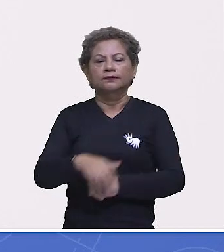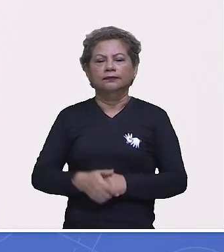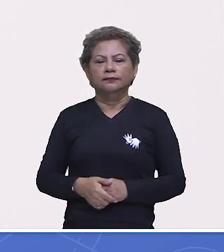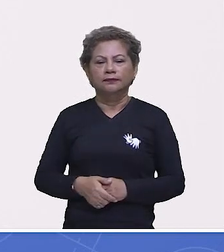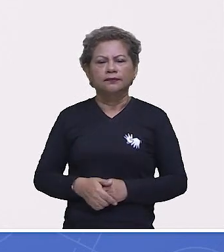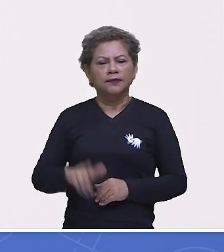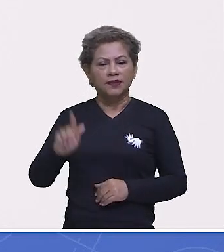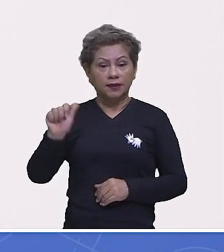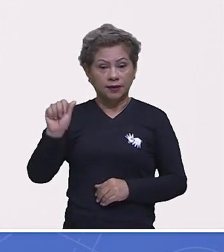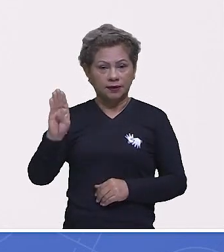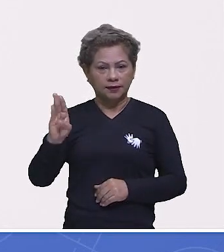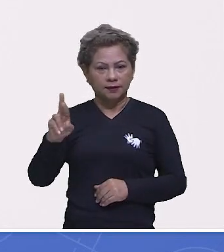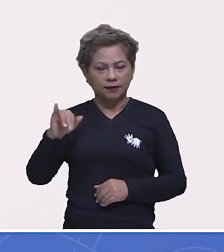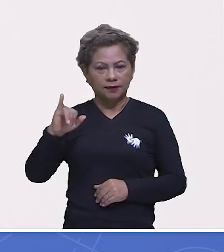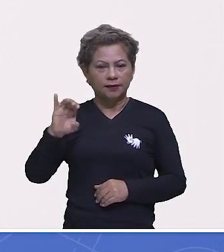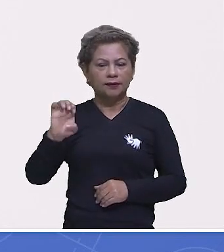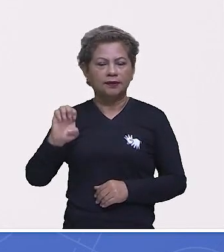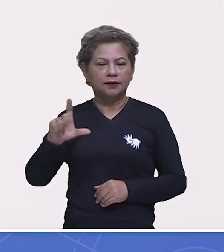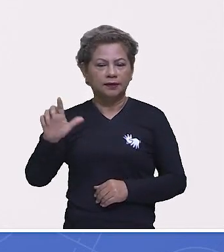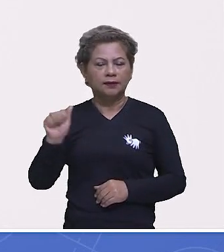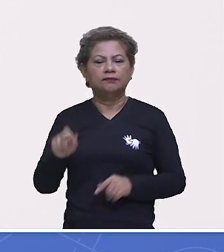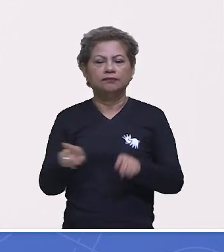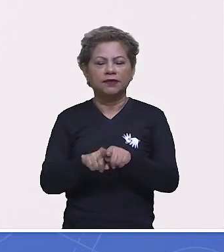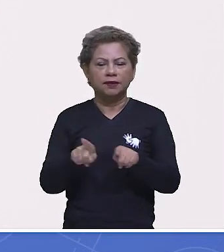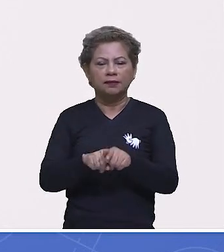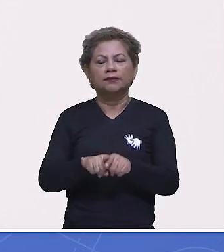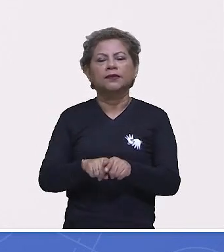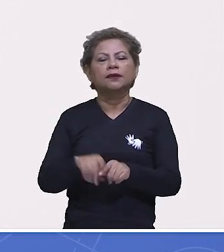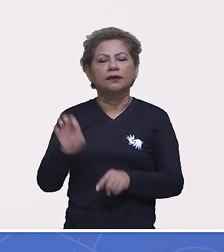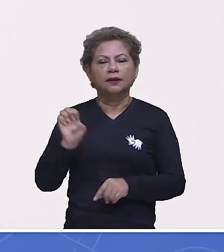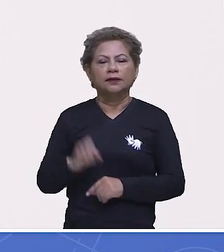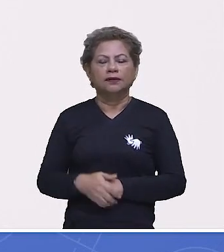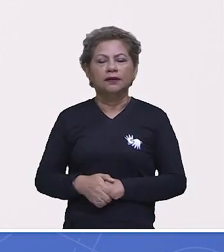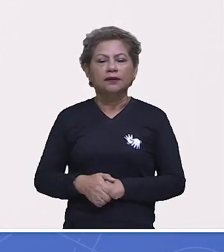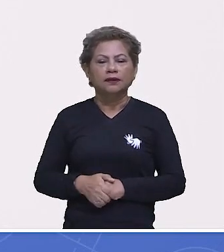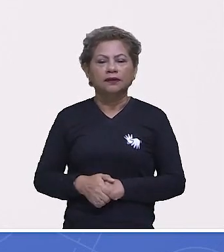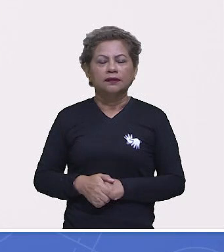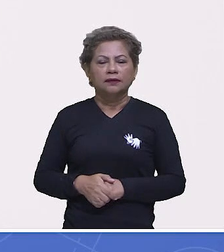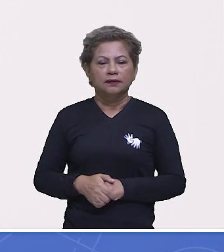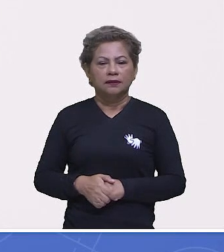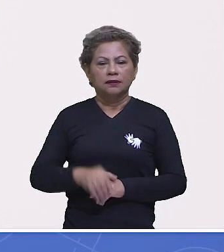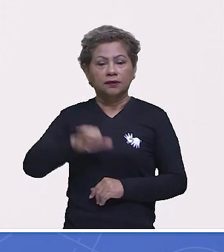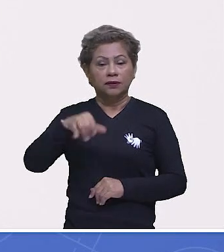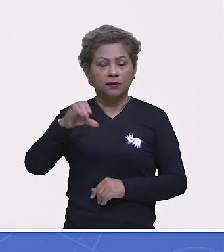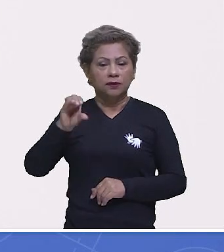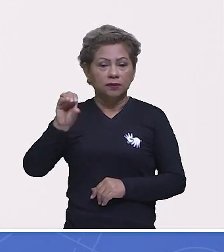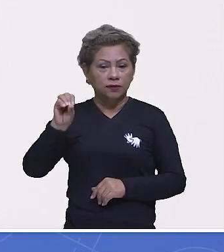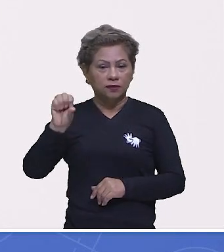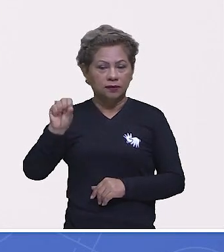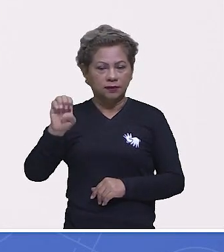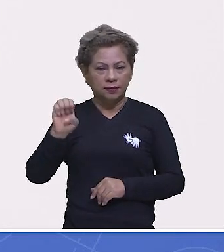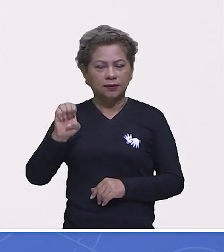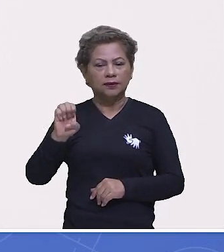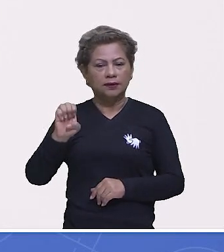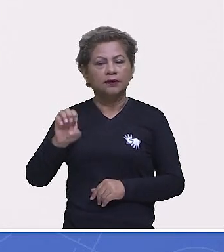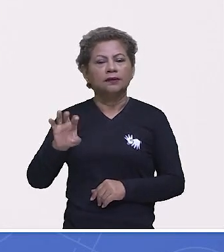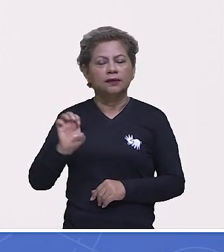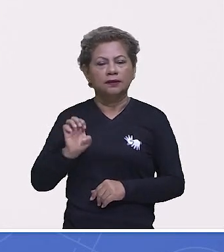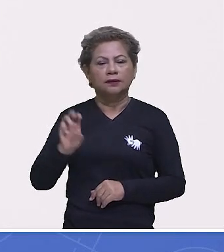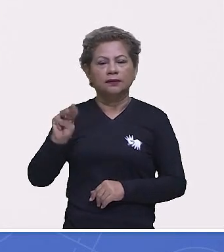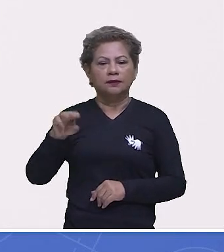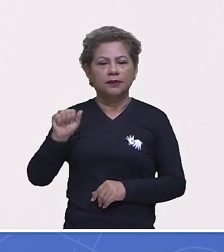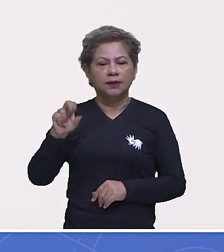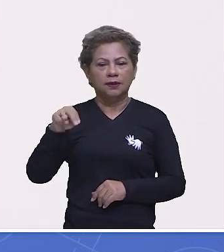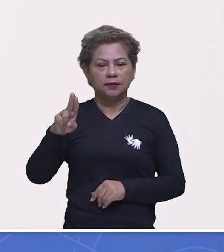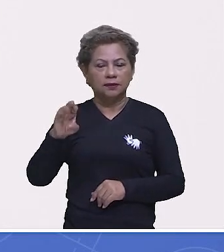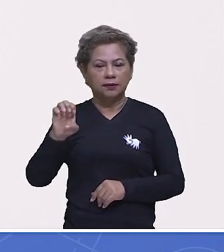Gabriela também, né? José Vitor, letra B. Joel, letra E. Manuela,